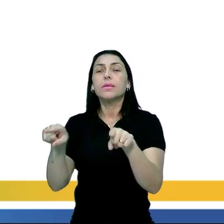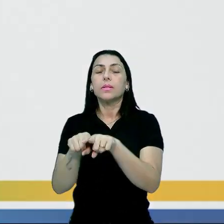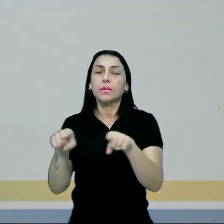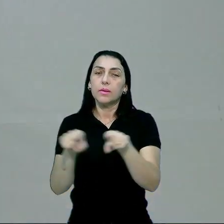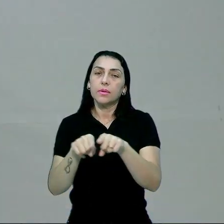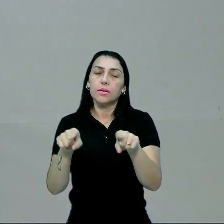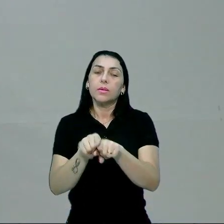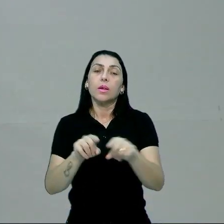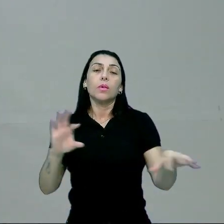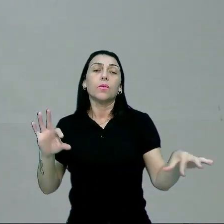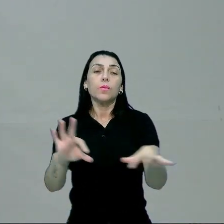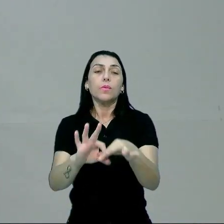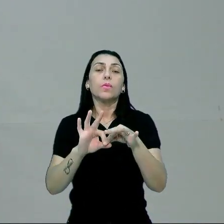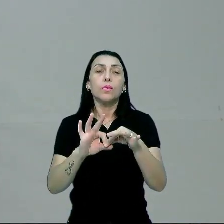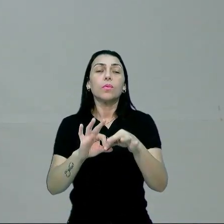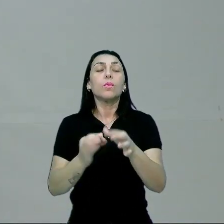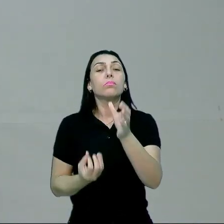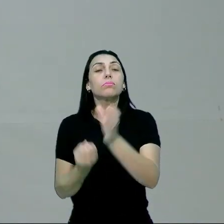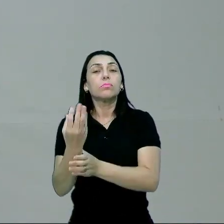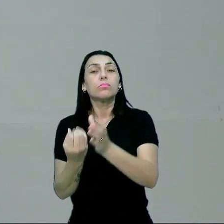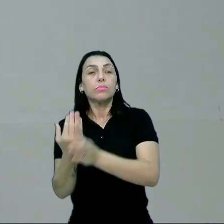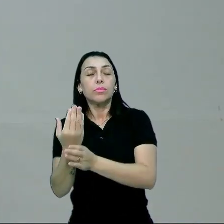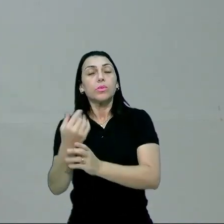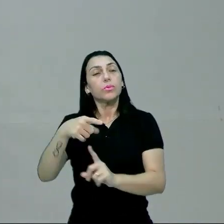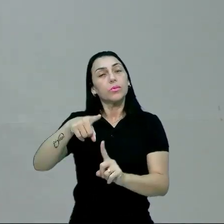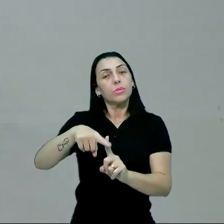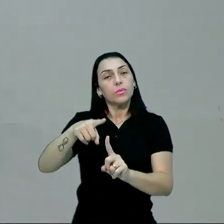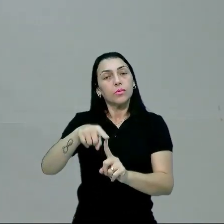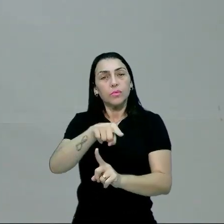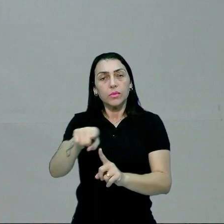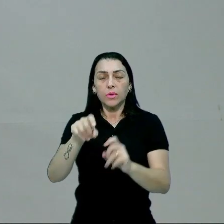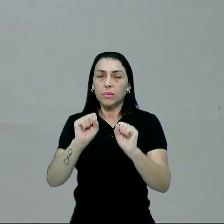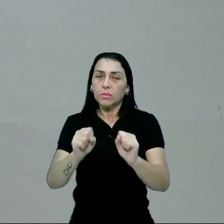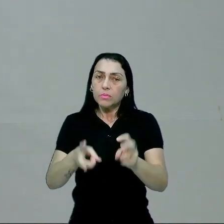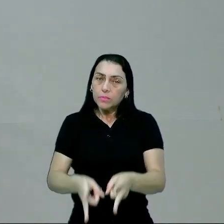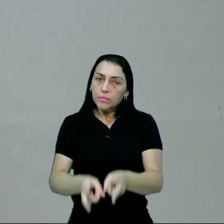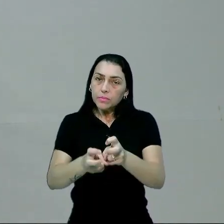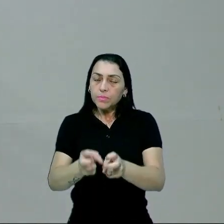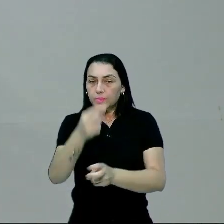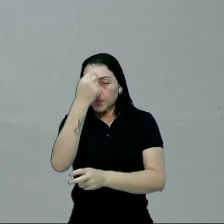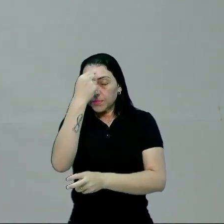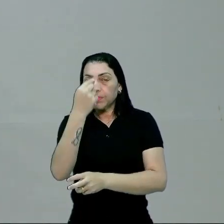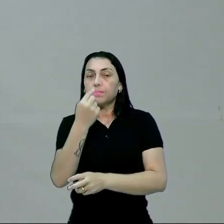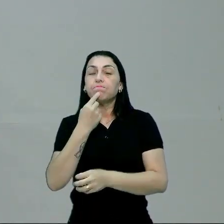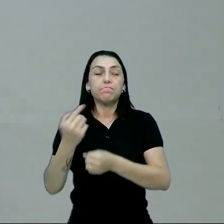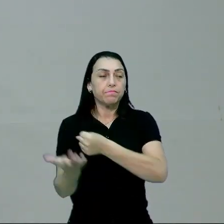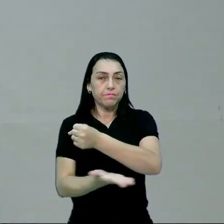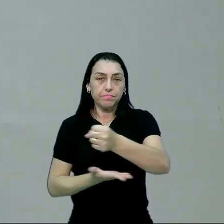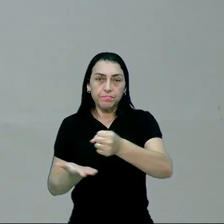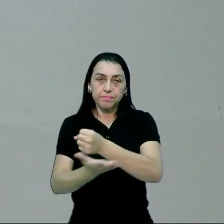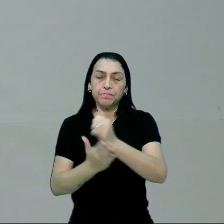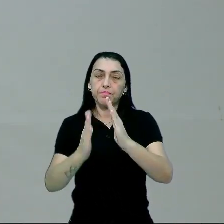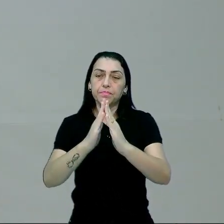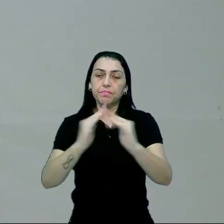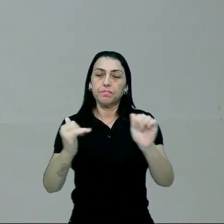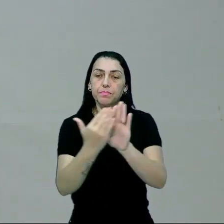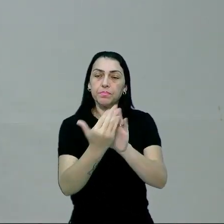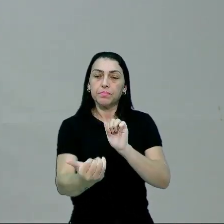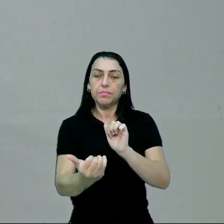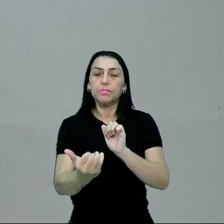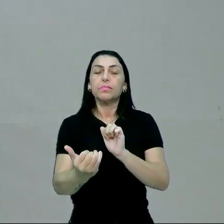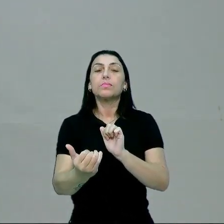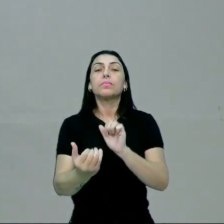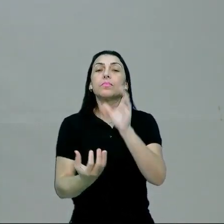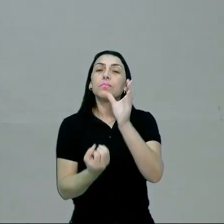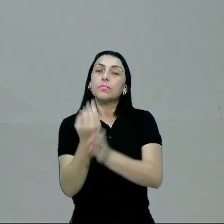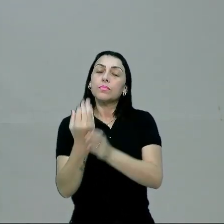se vincula aos meios de produção. Vocês puderam perceber na imagem, na base da pirâmide, que os